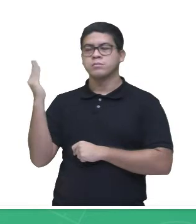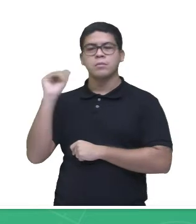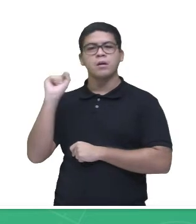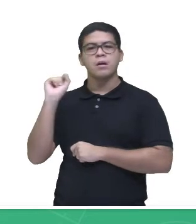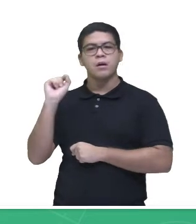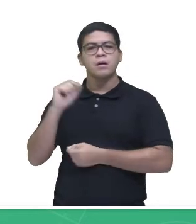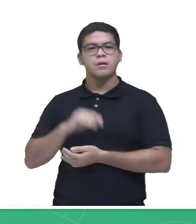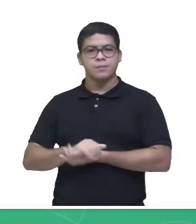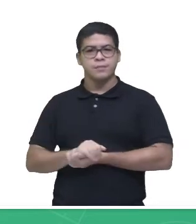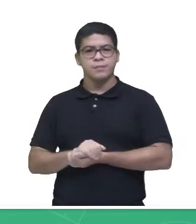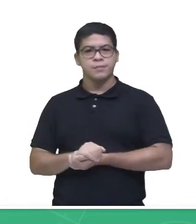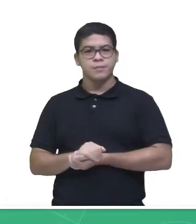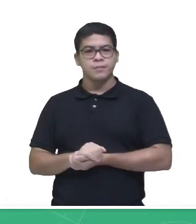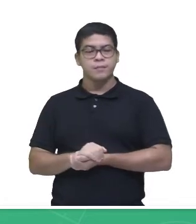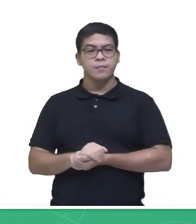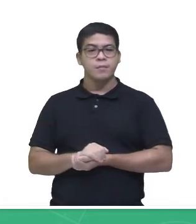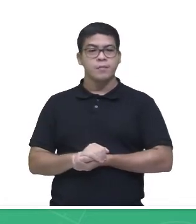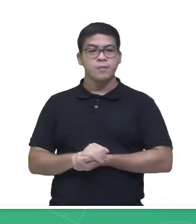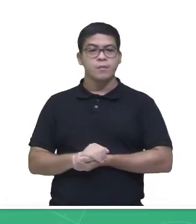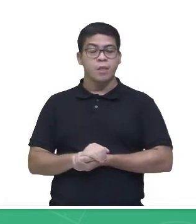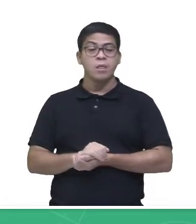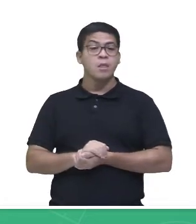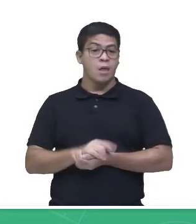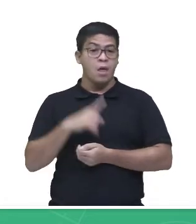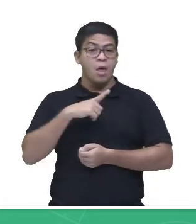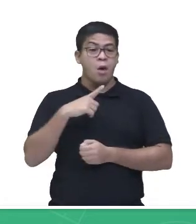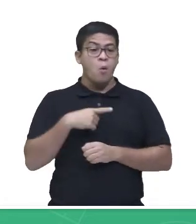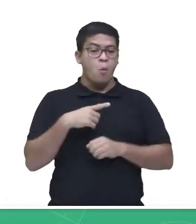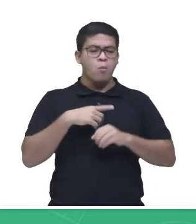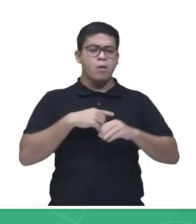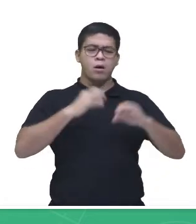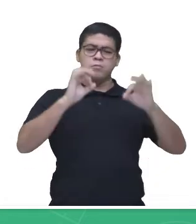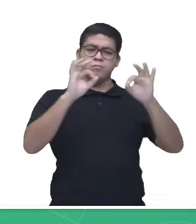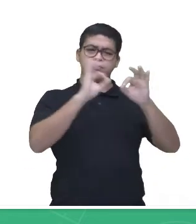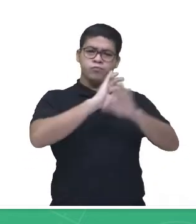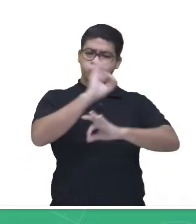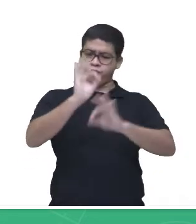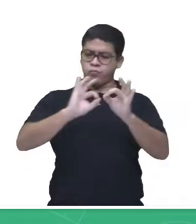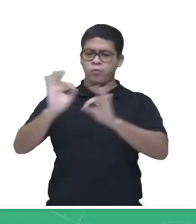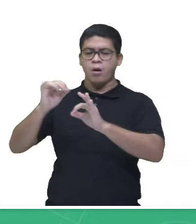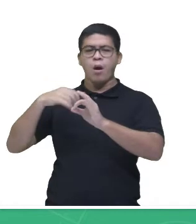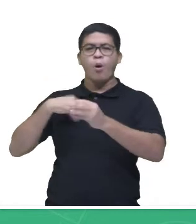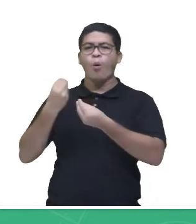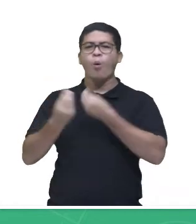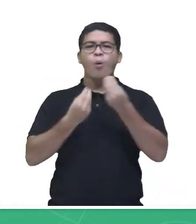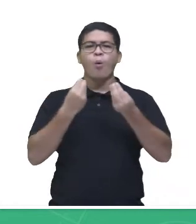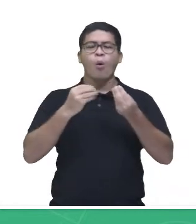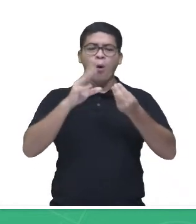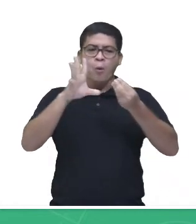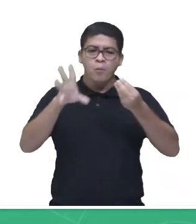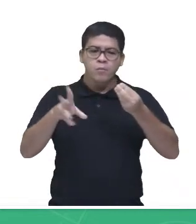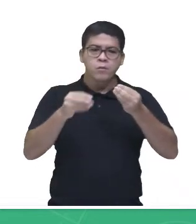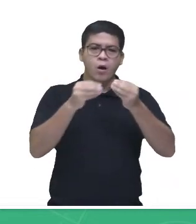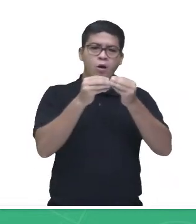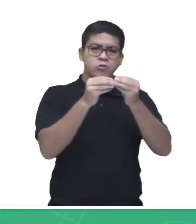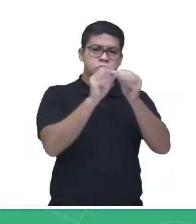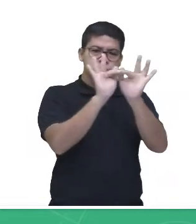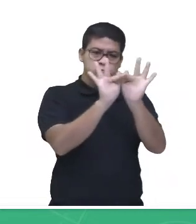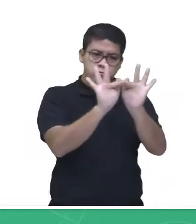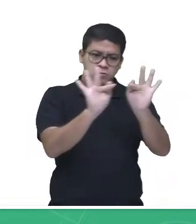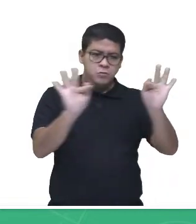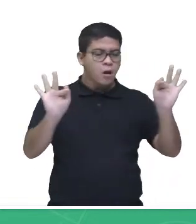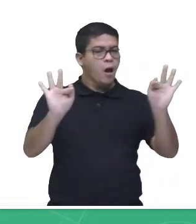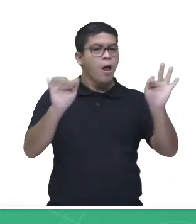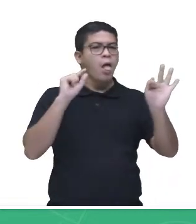estamos vendo a estrutura desse tempo verbal. Como é que ele se forma? Ele disse, tem que ser